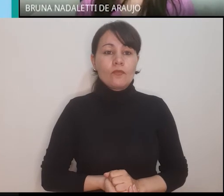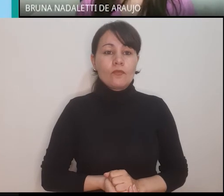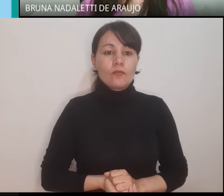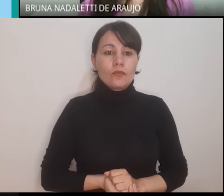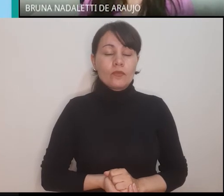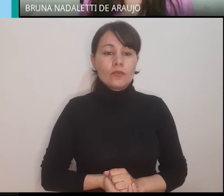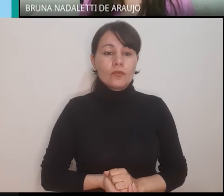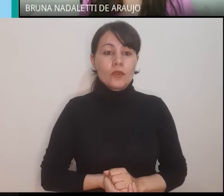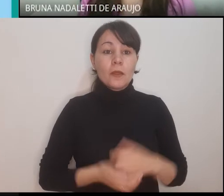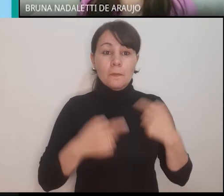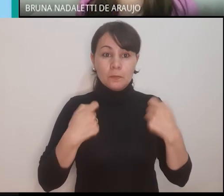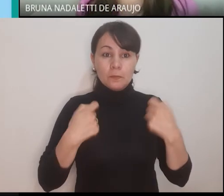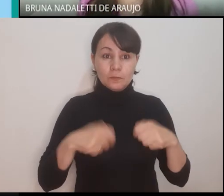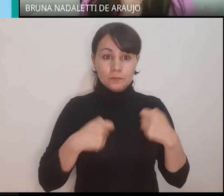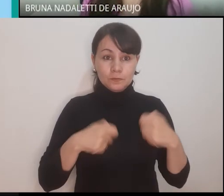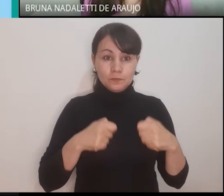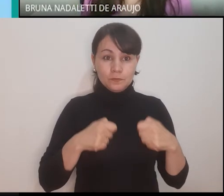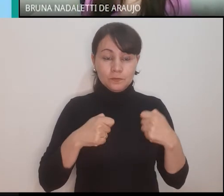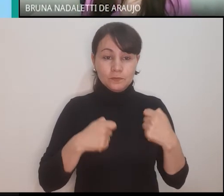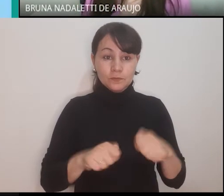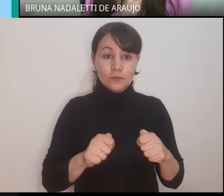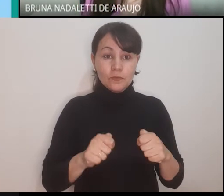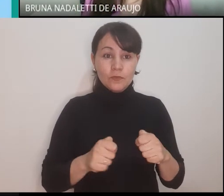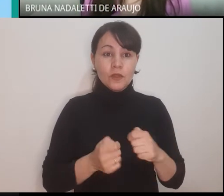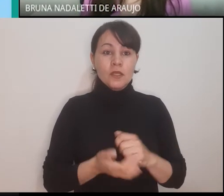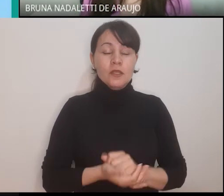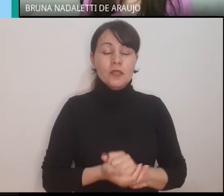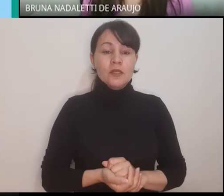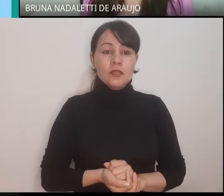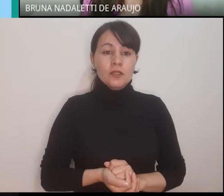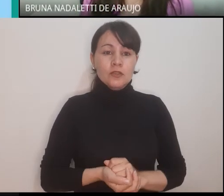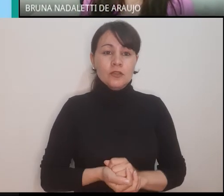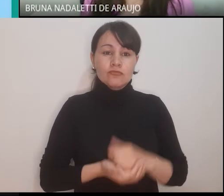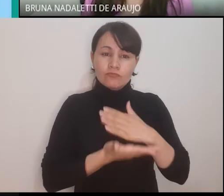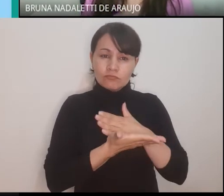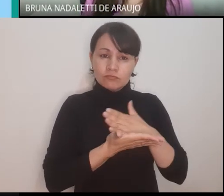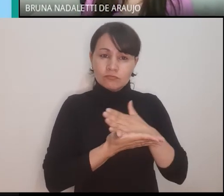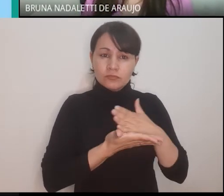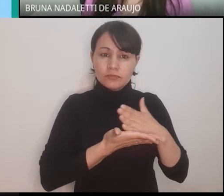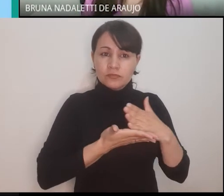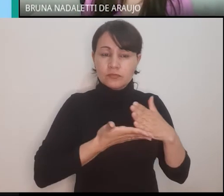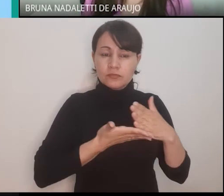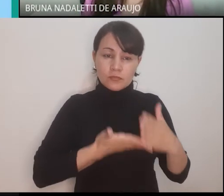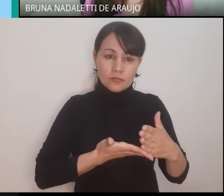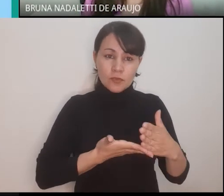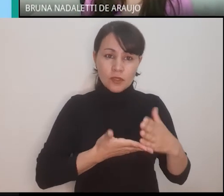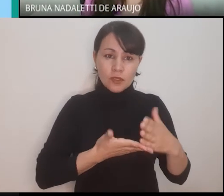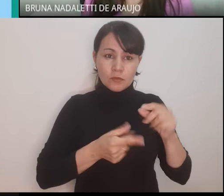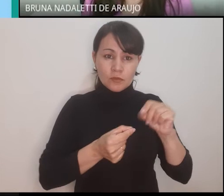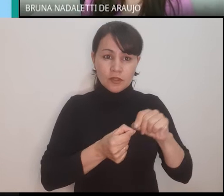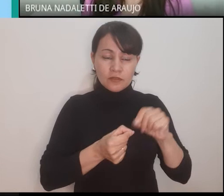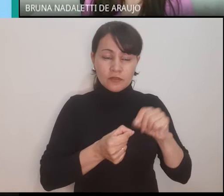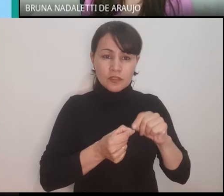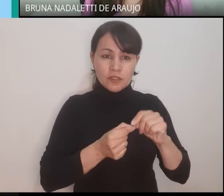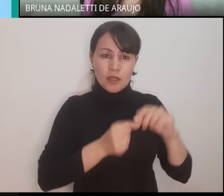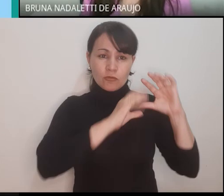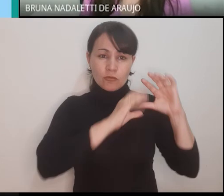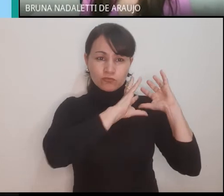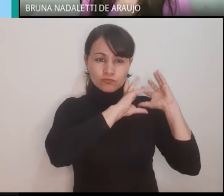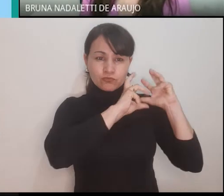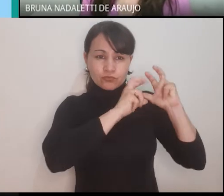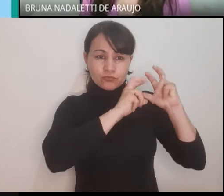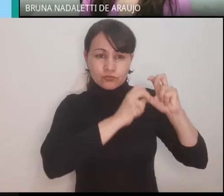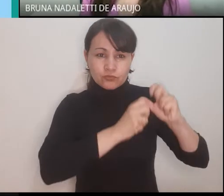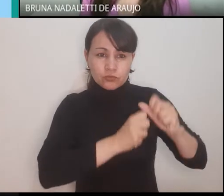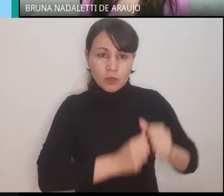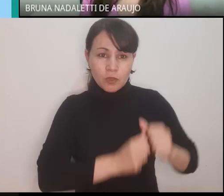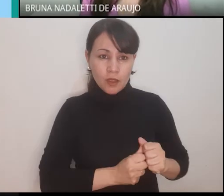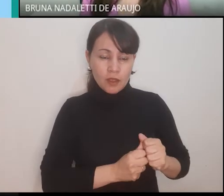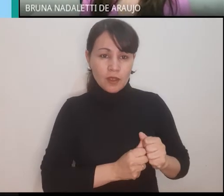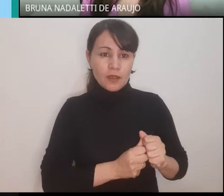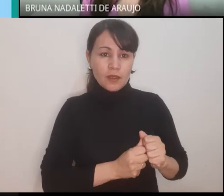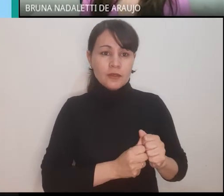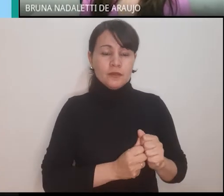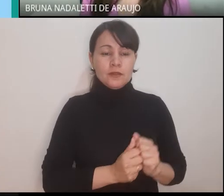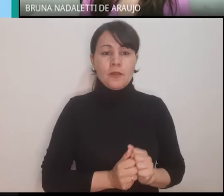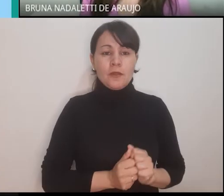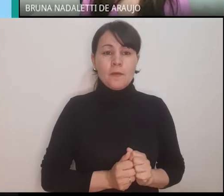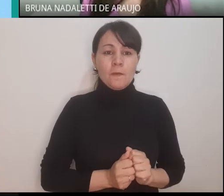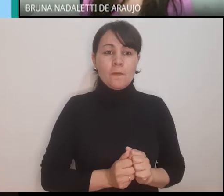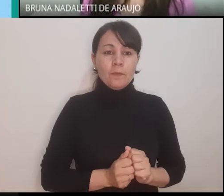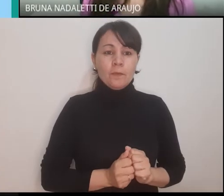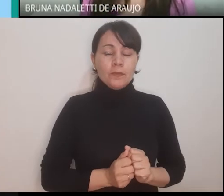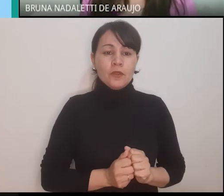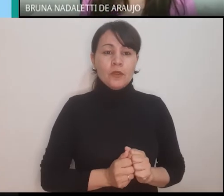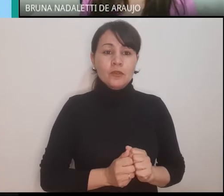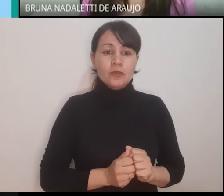É preciso que inicialmente a gente faça um resgate sobre